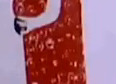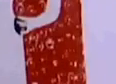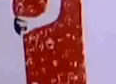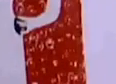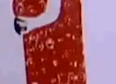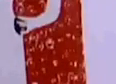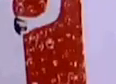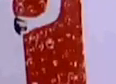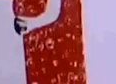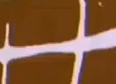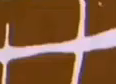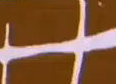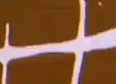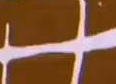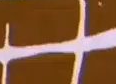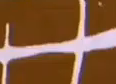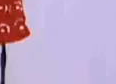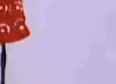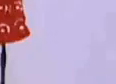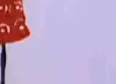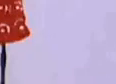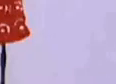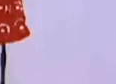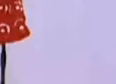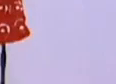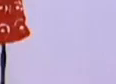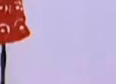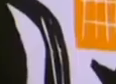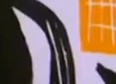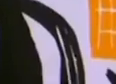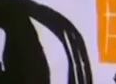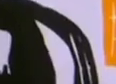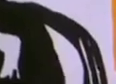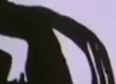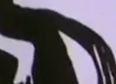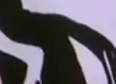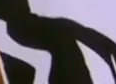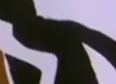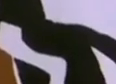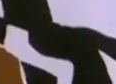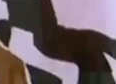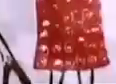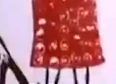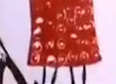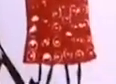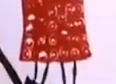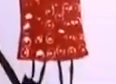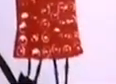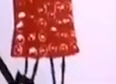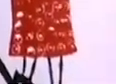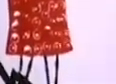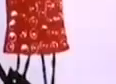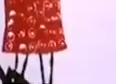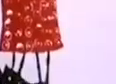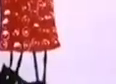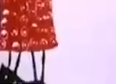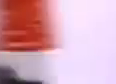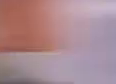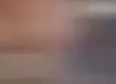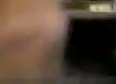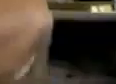Esse é o mundo do sertão. Origem, substância primeira para a largueza do pensamento e a navegação das